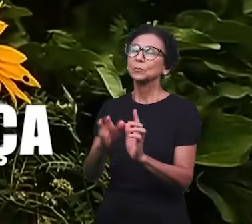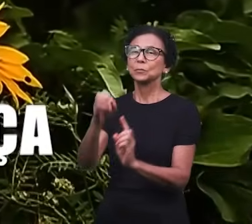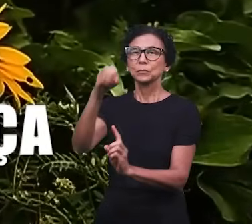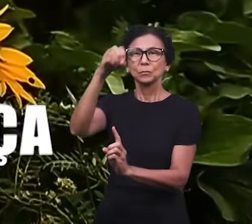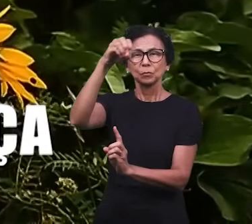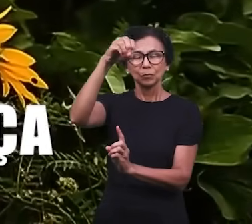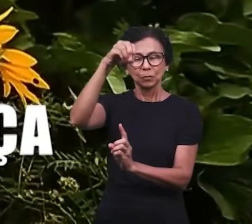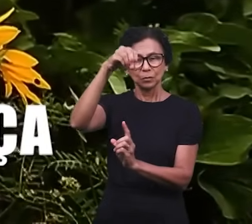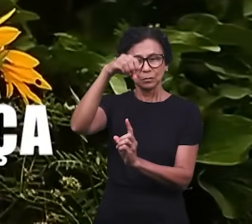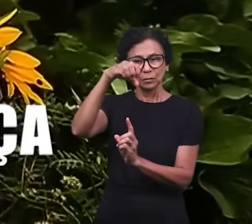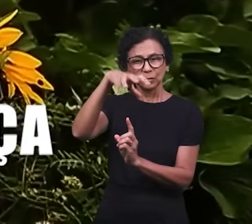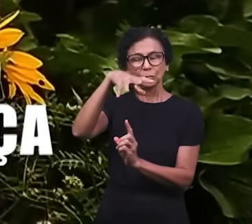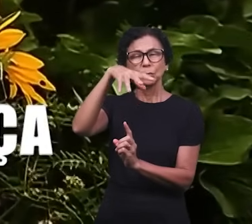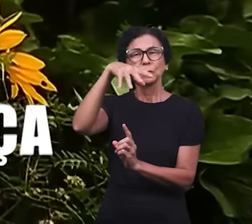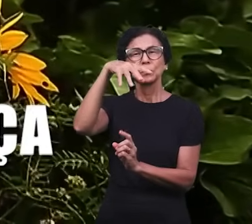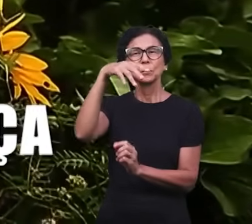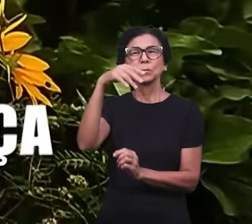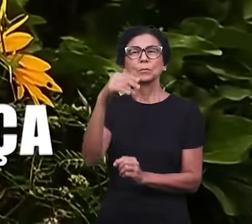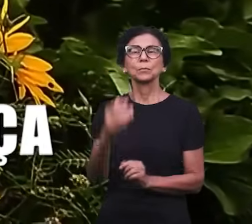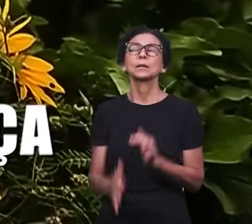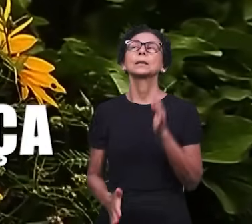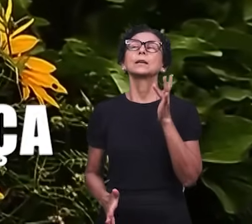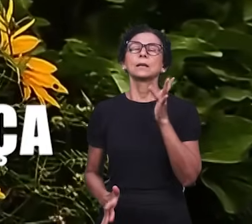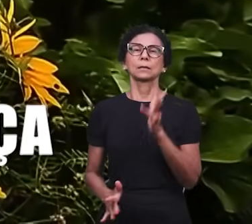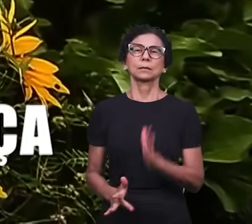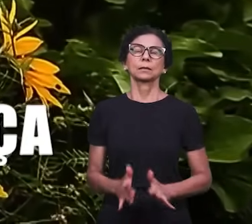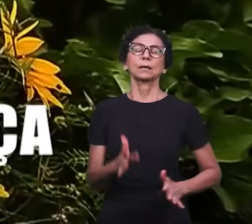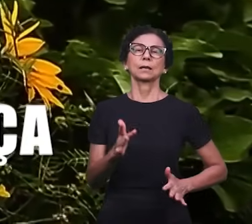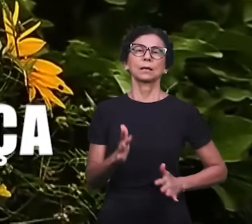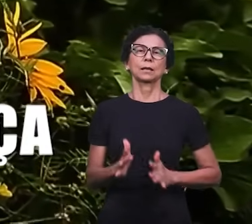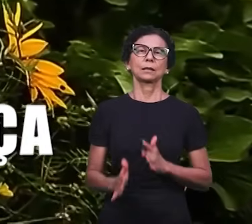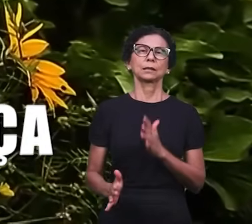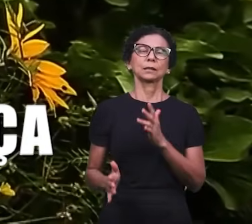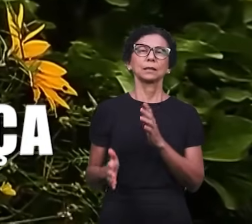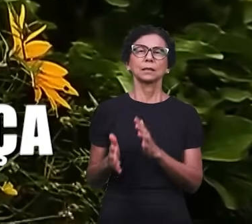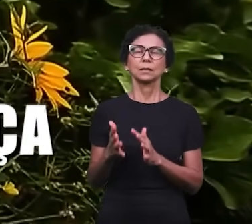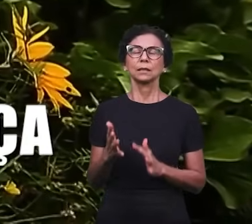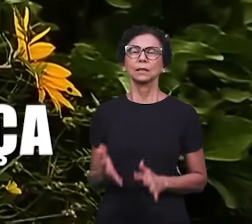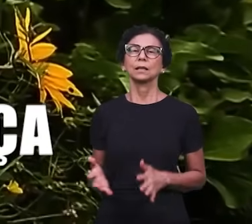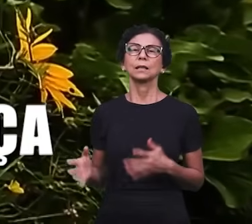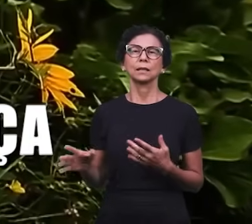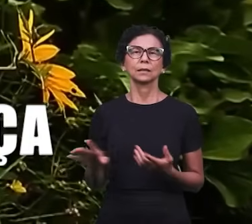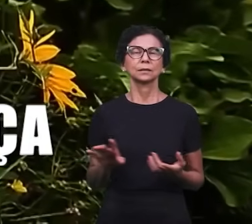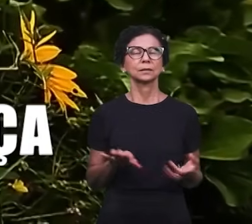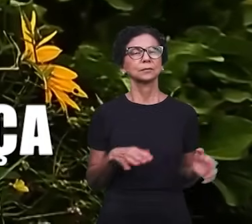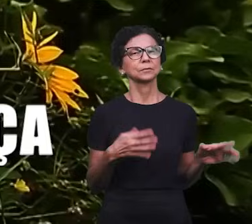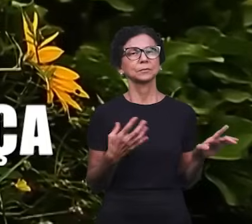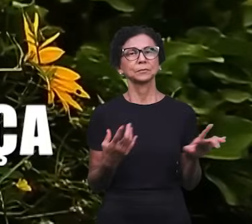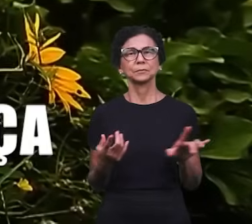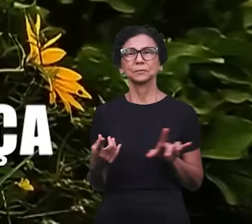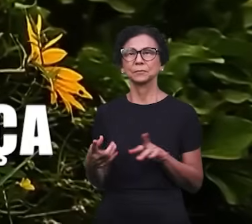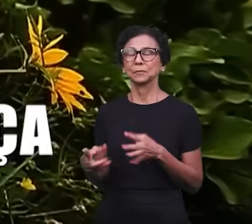Seja sobre nós a tua graça.